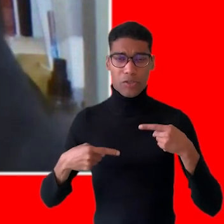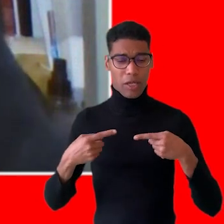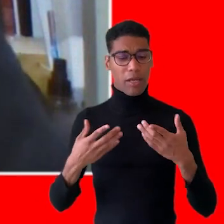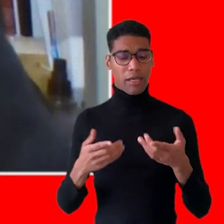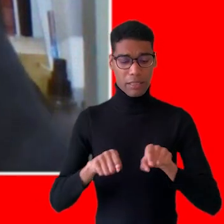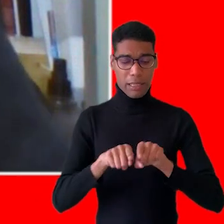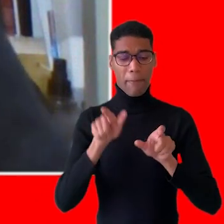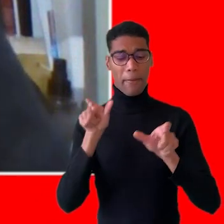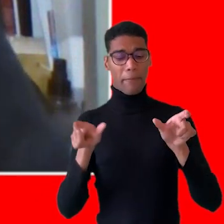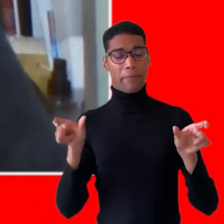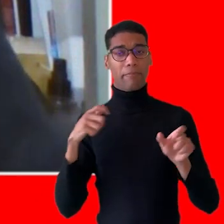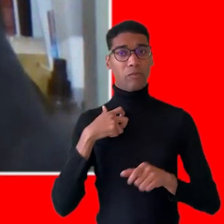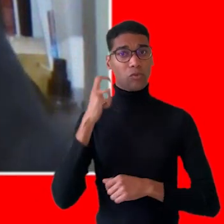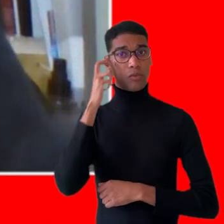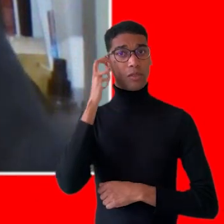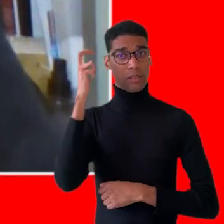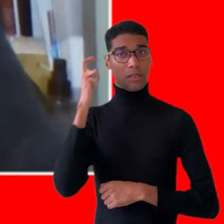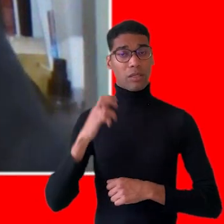políticas,